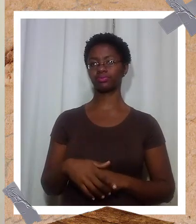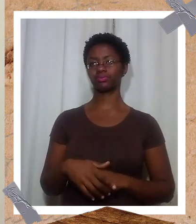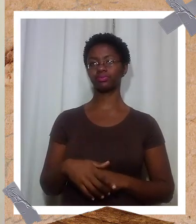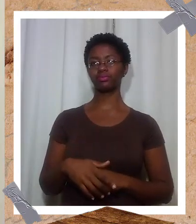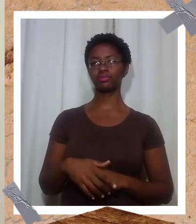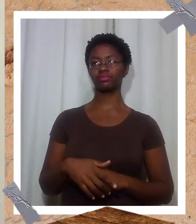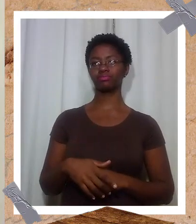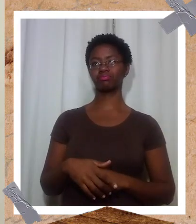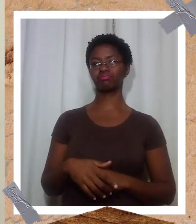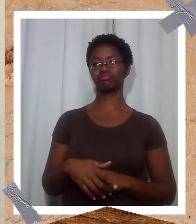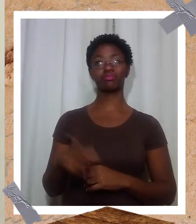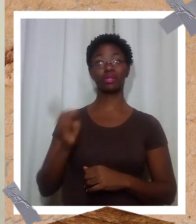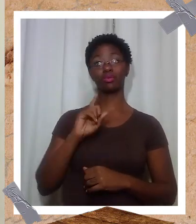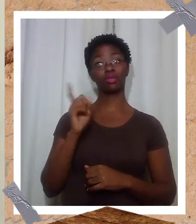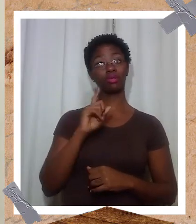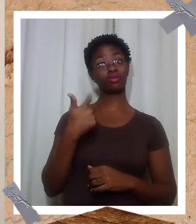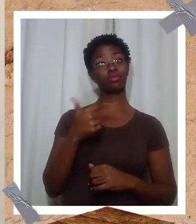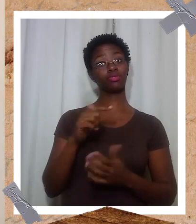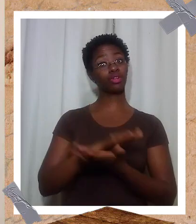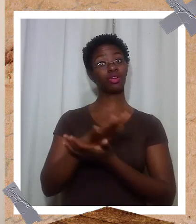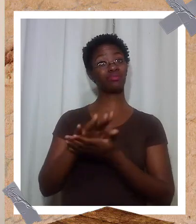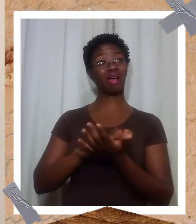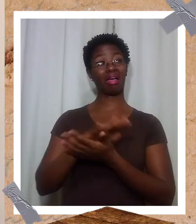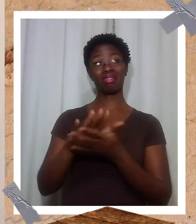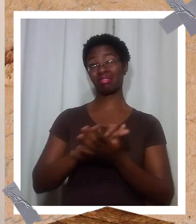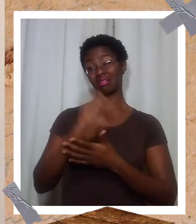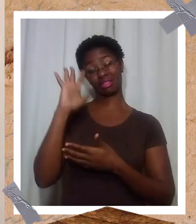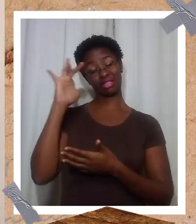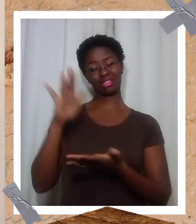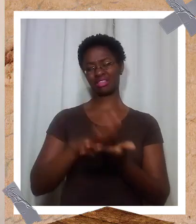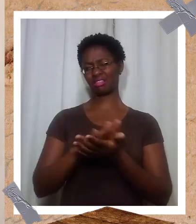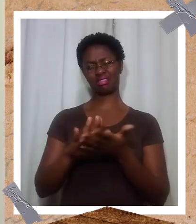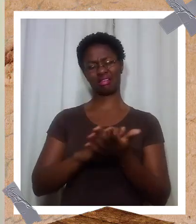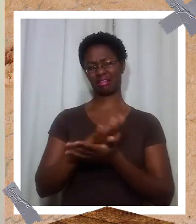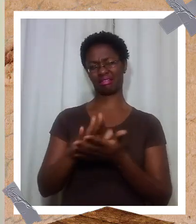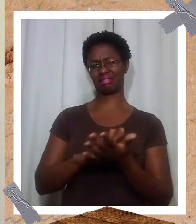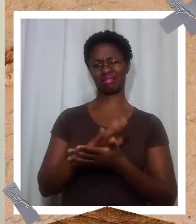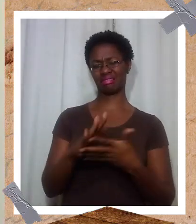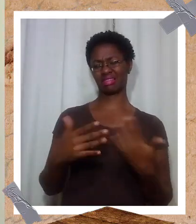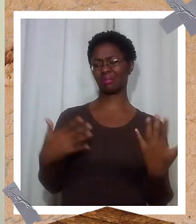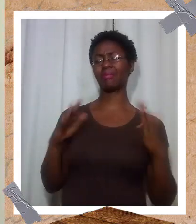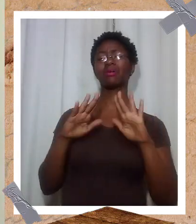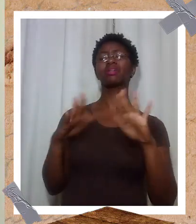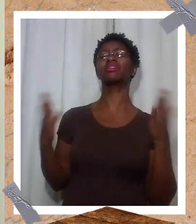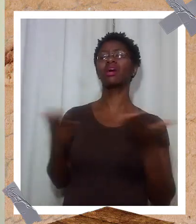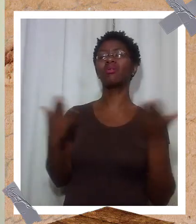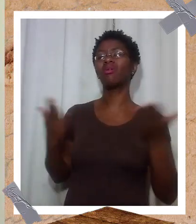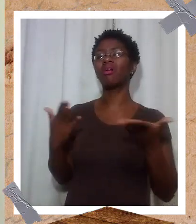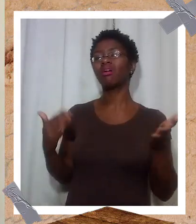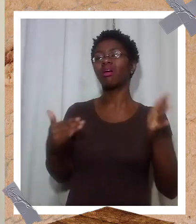de nada, entendeu? Eu falei, caramba, agora onde isso tudo vai? E para mim,